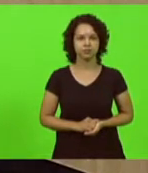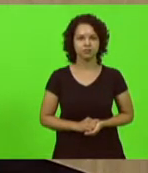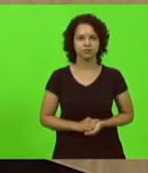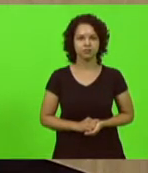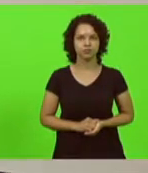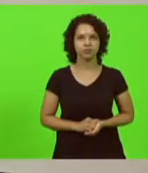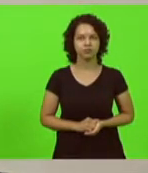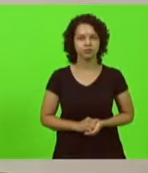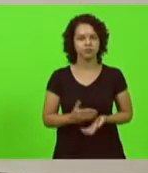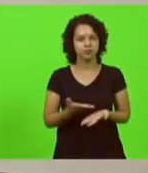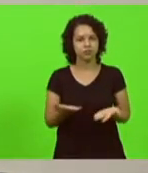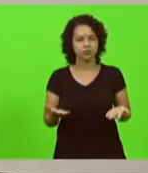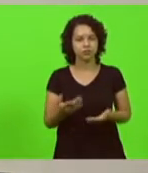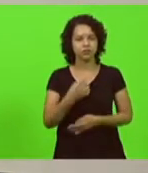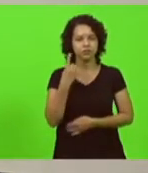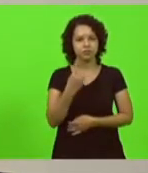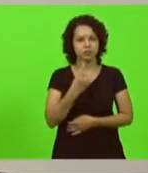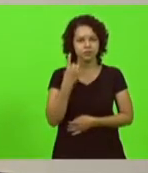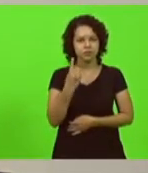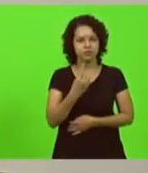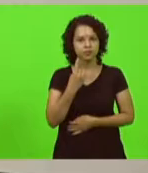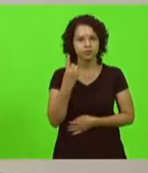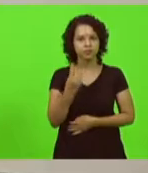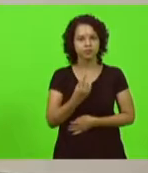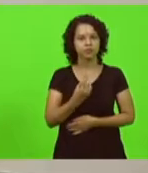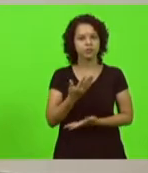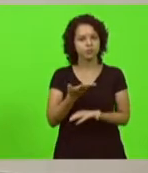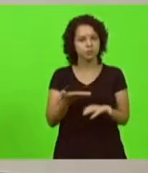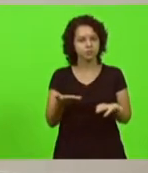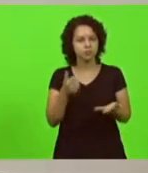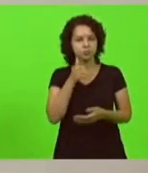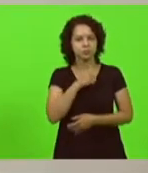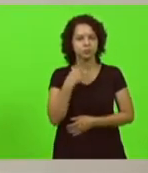Senhores deputados, senhoras deputadas,